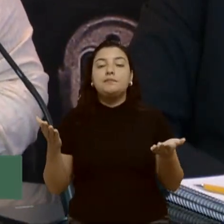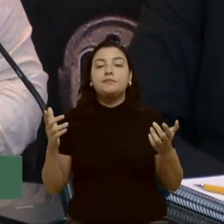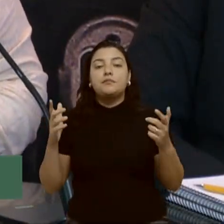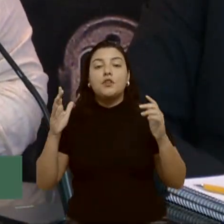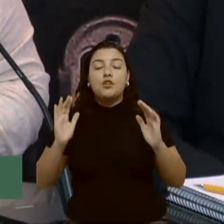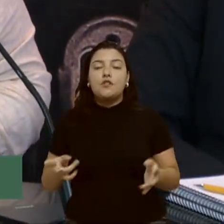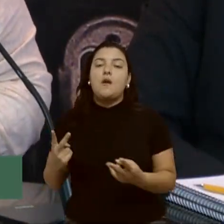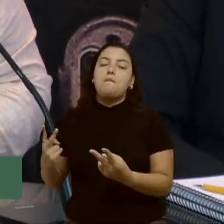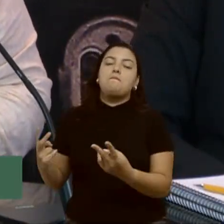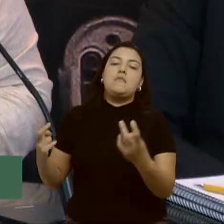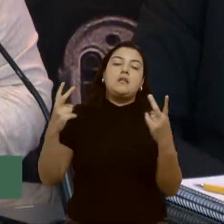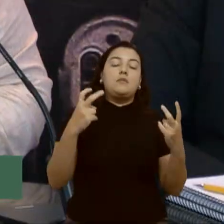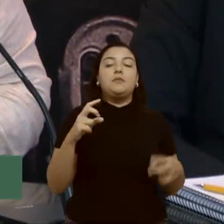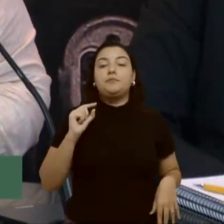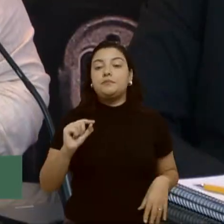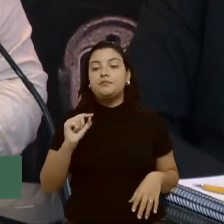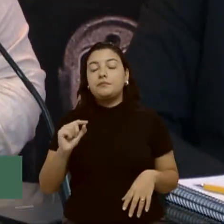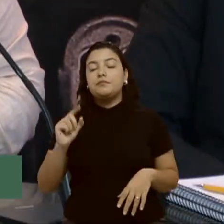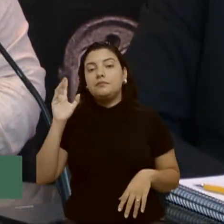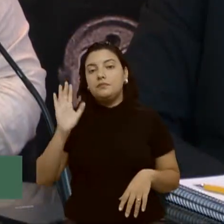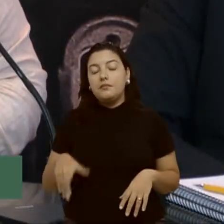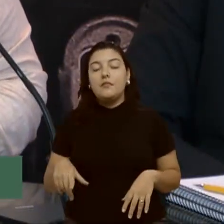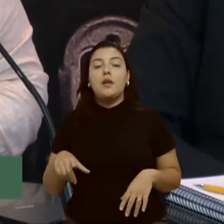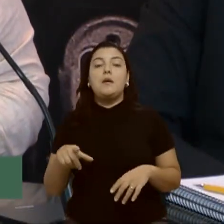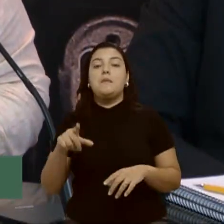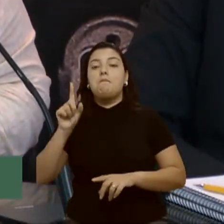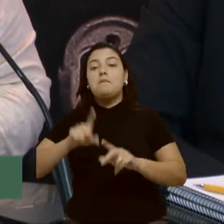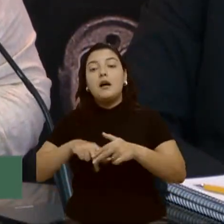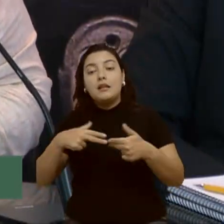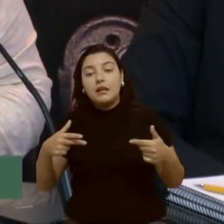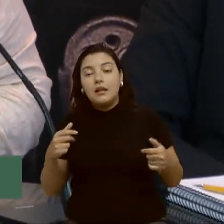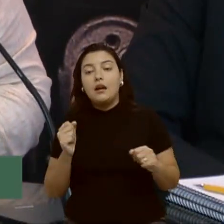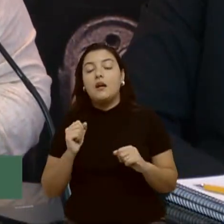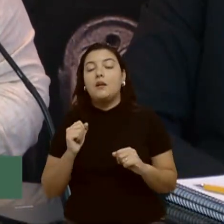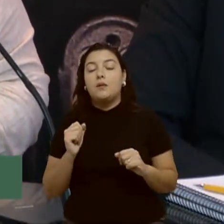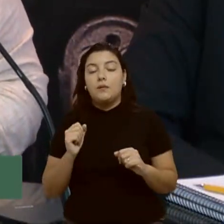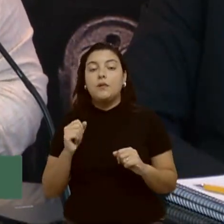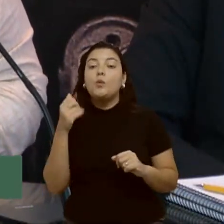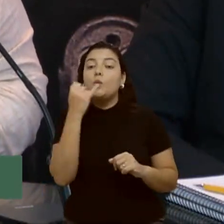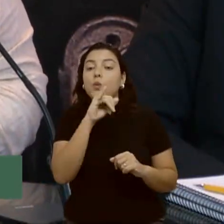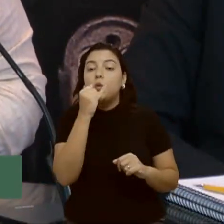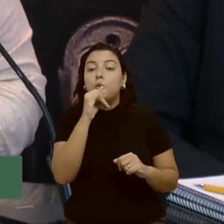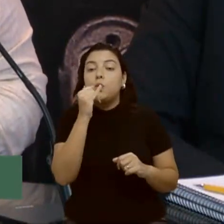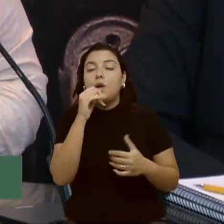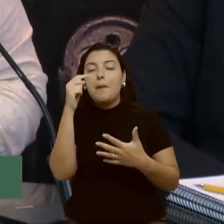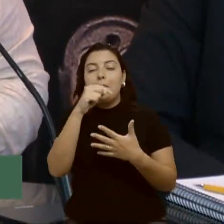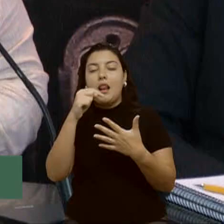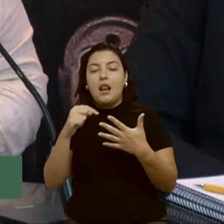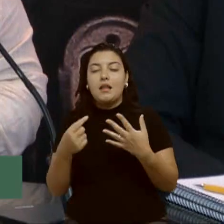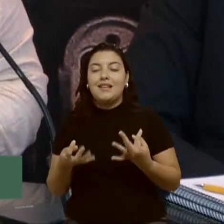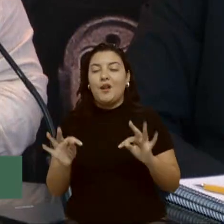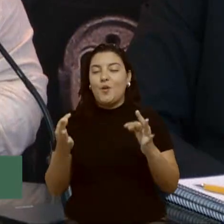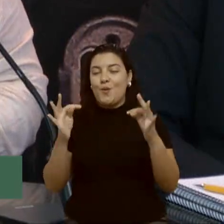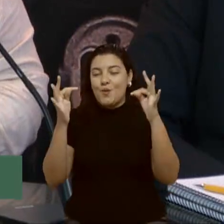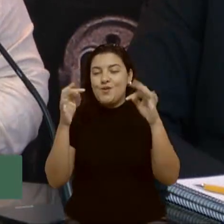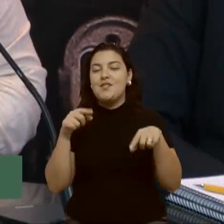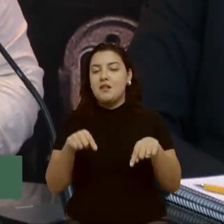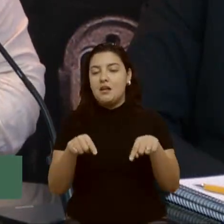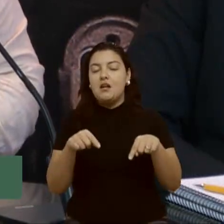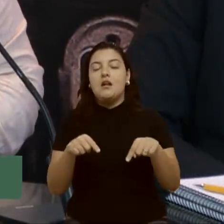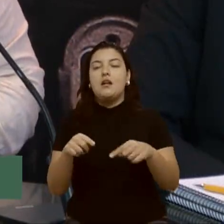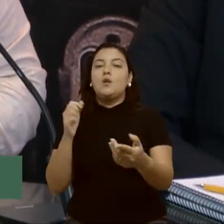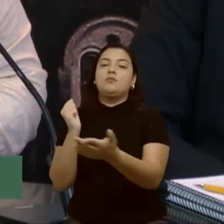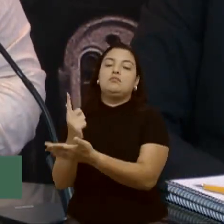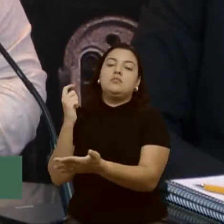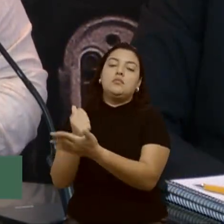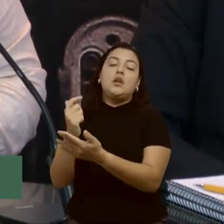já observamos que essa parte de eletrodomésticos e eletrônicos ela está sendo bem mais